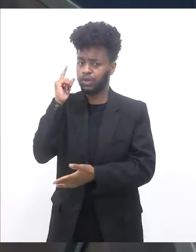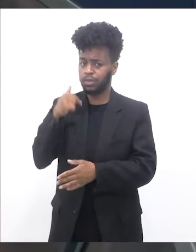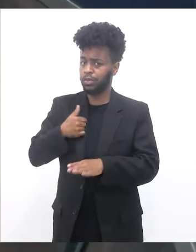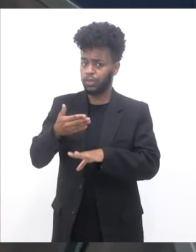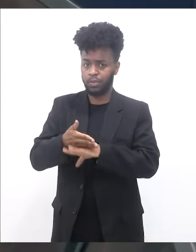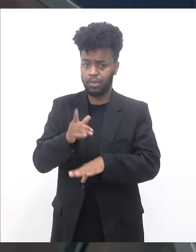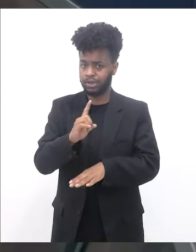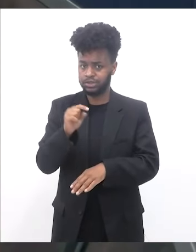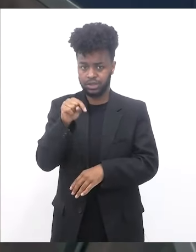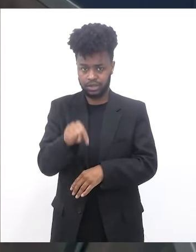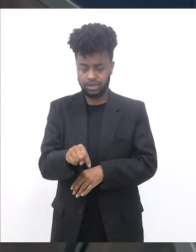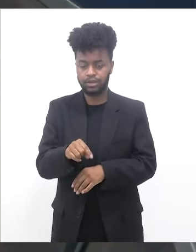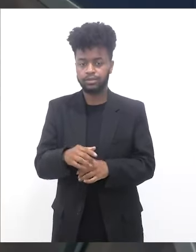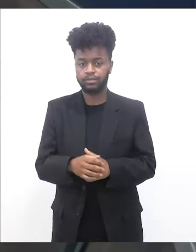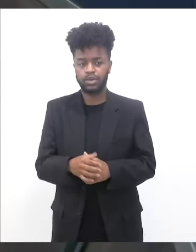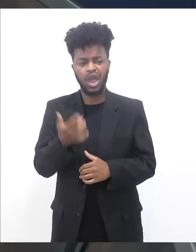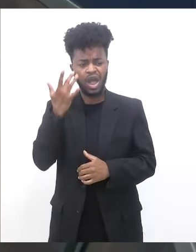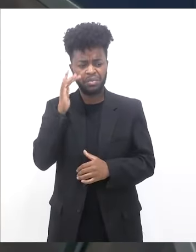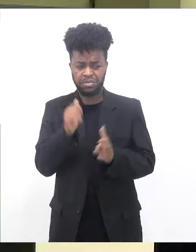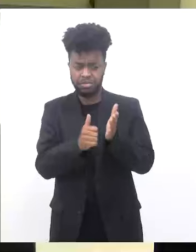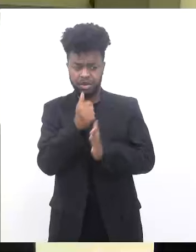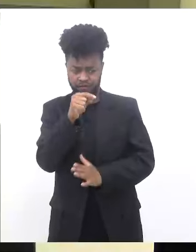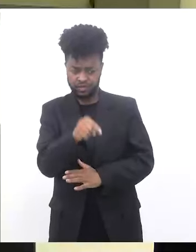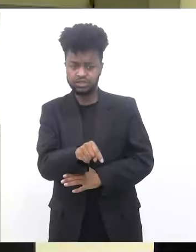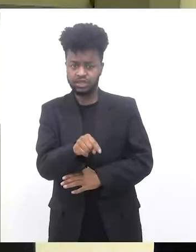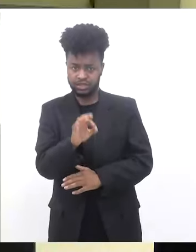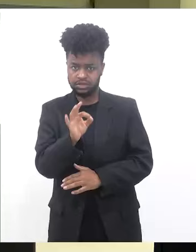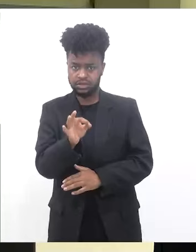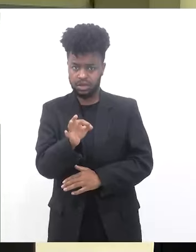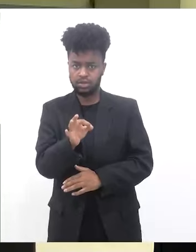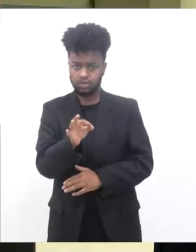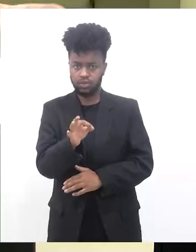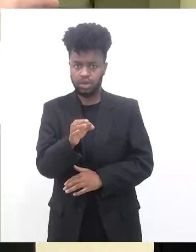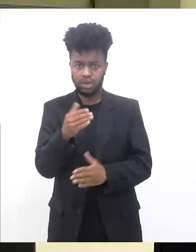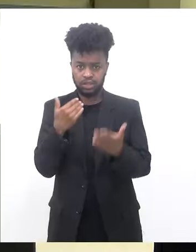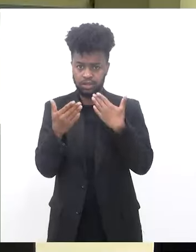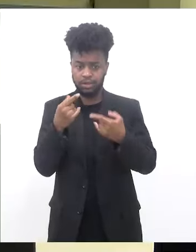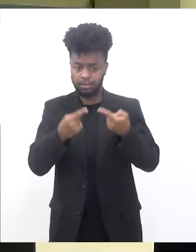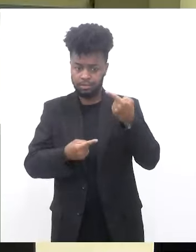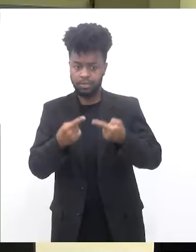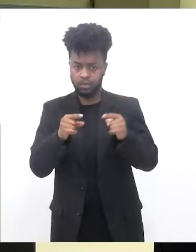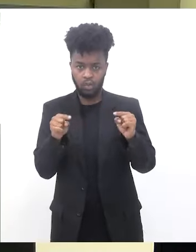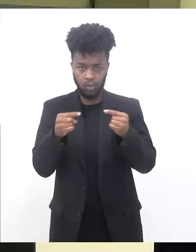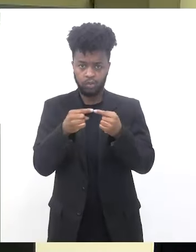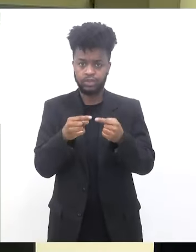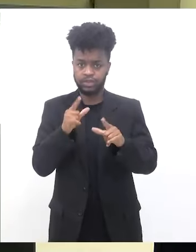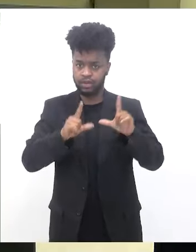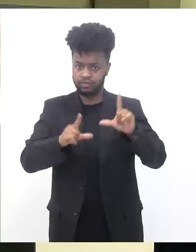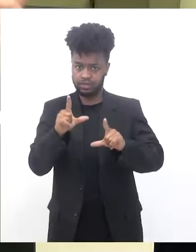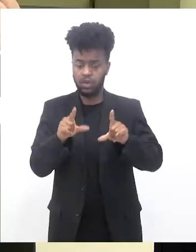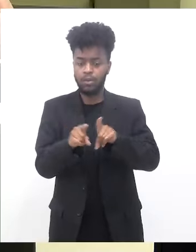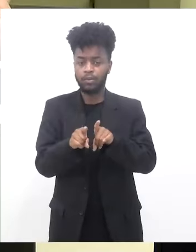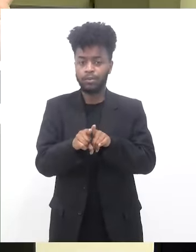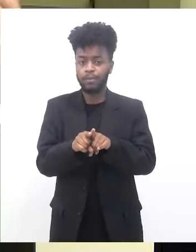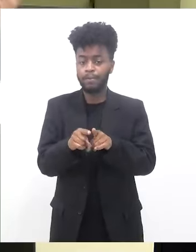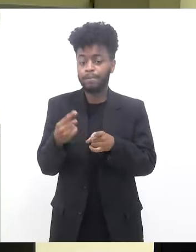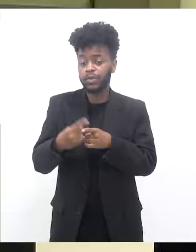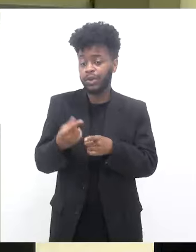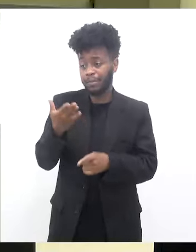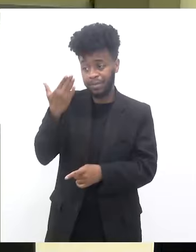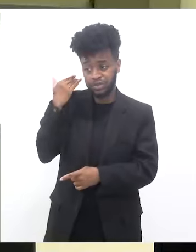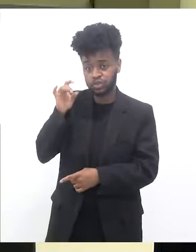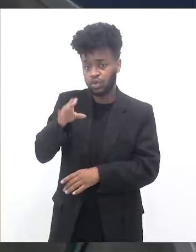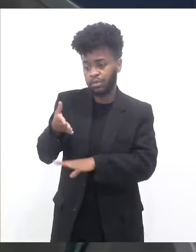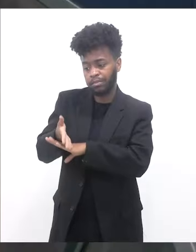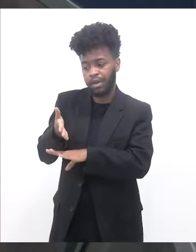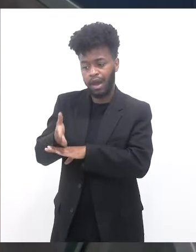sem vir aqui, mas verdade. Eu acho que é a primeira vez, inclusive, aqui no nosso debate-papo, que é para televisão também. O senhor vinha antigamente, quando era só